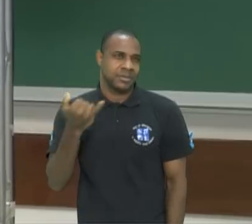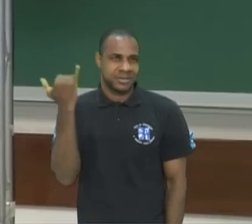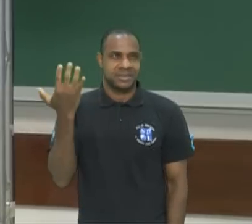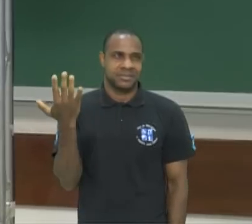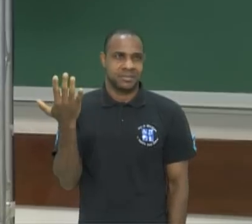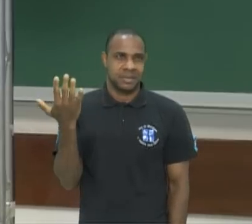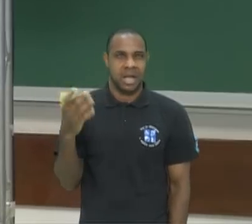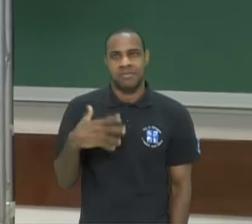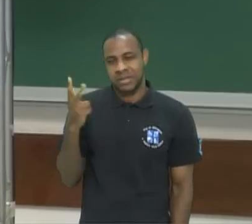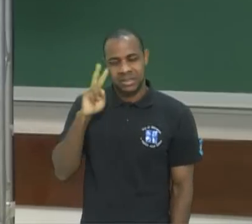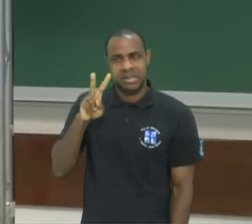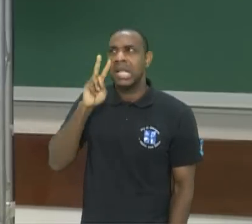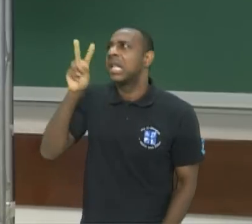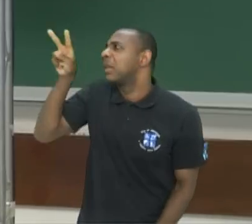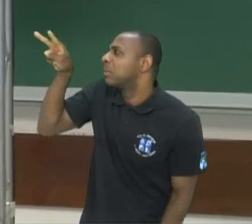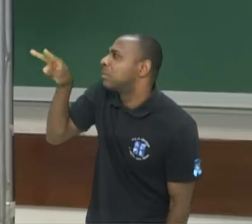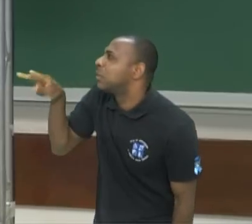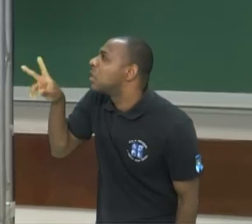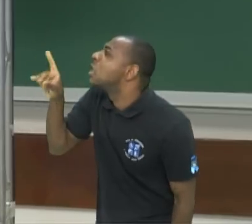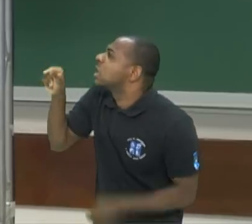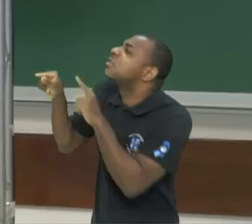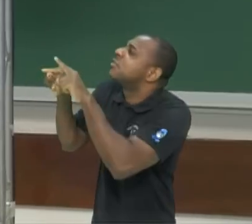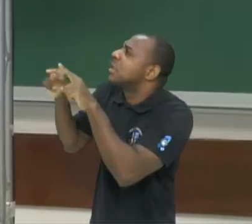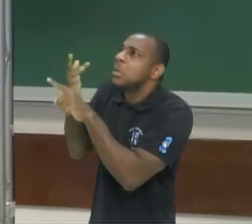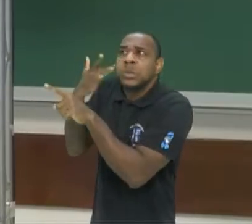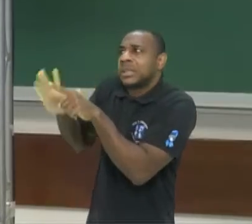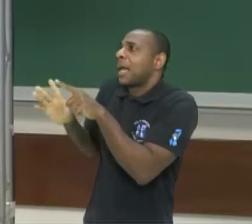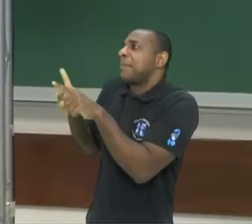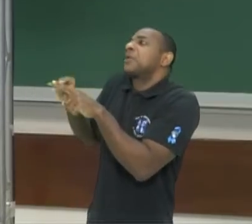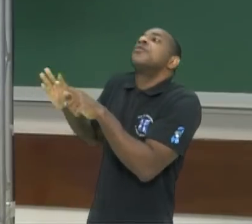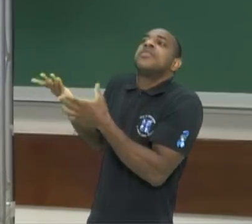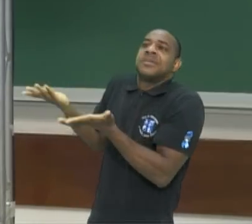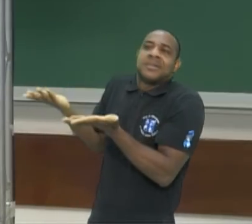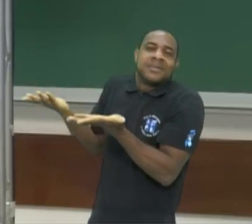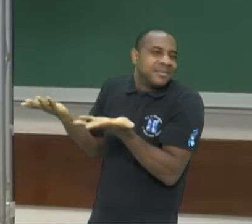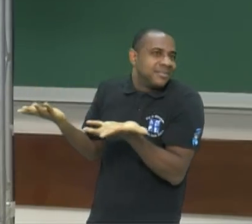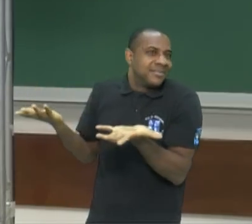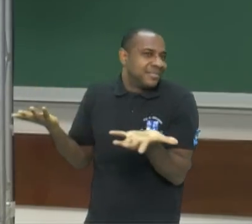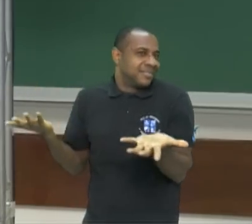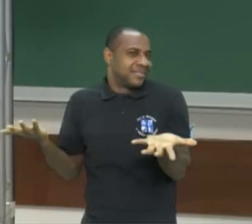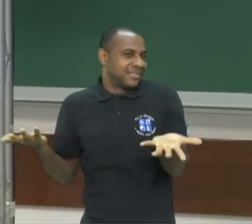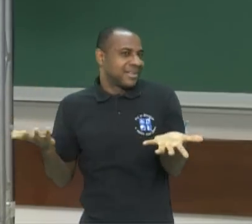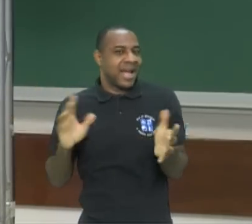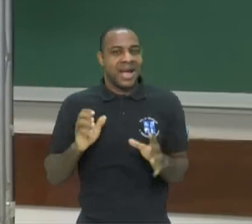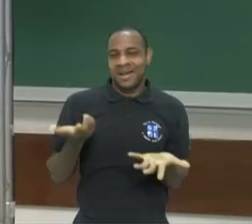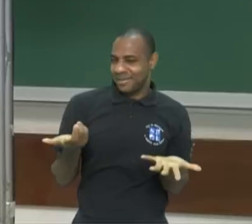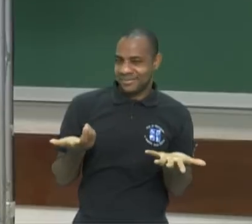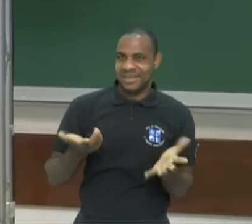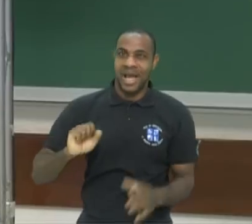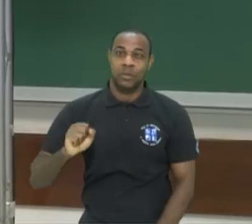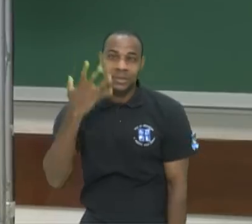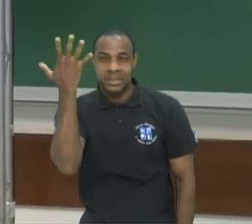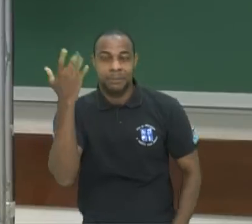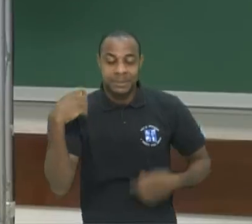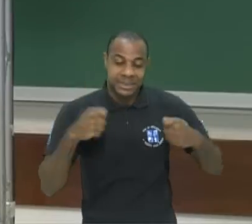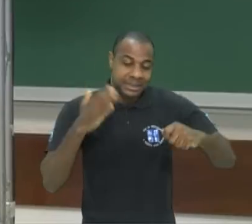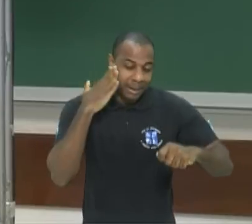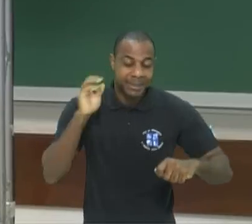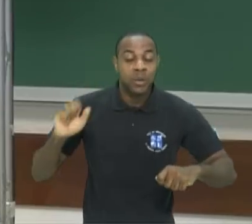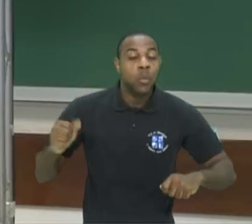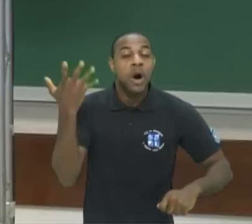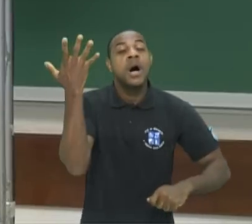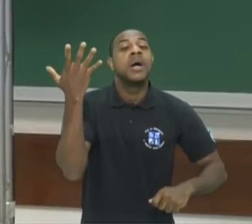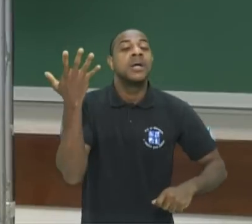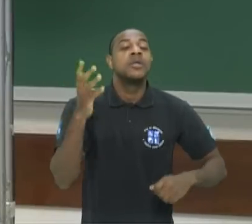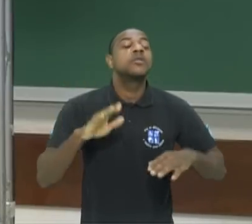aconteceu. Pega lá um jornal lá, né? Então, é preciso saber quando aconteceu aquilo. Não posso pegar